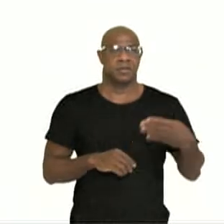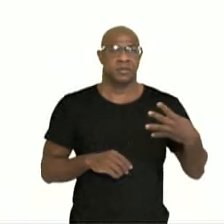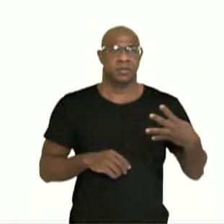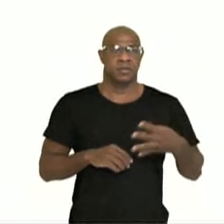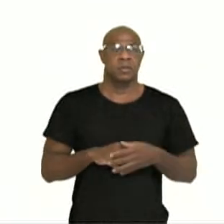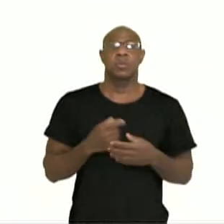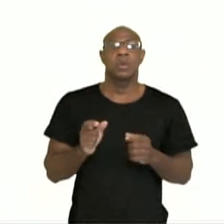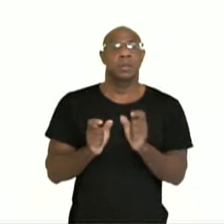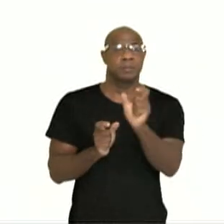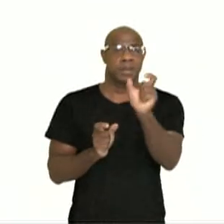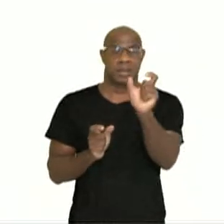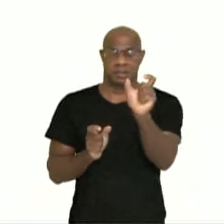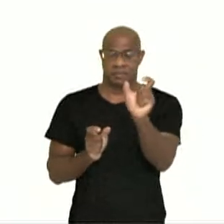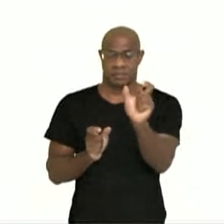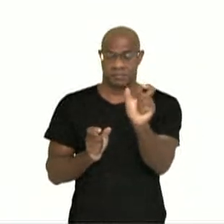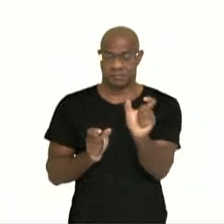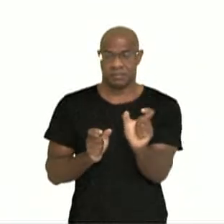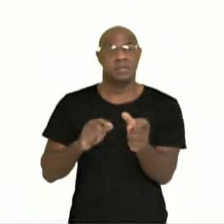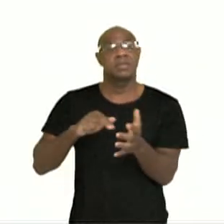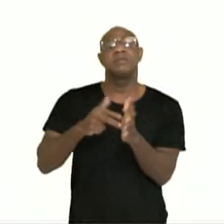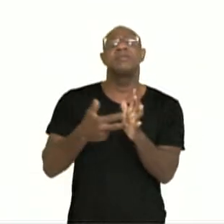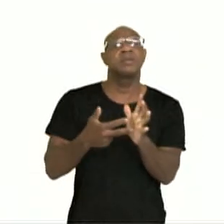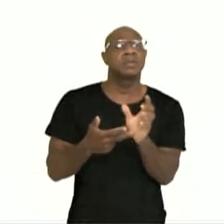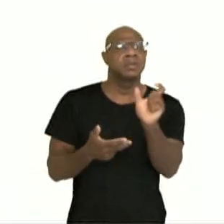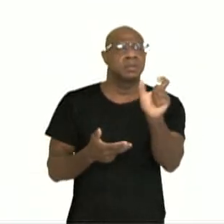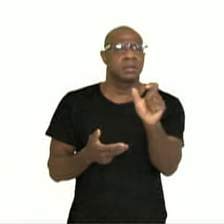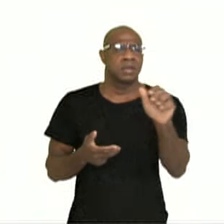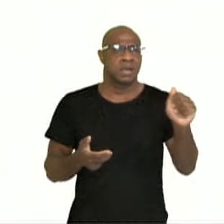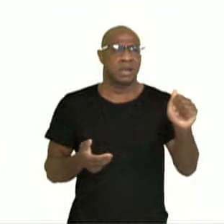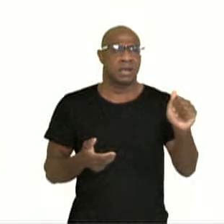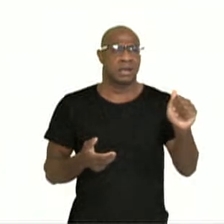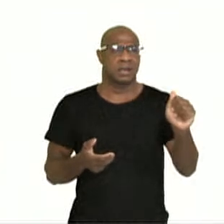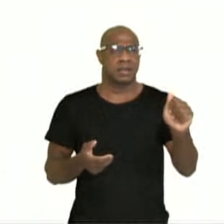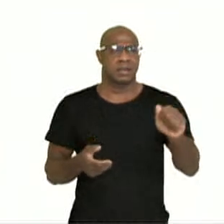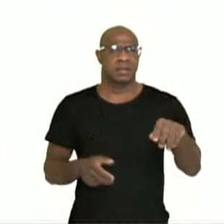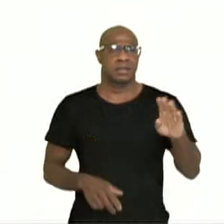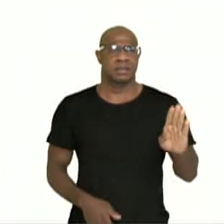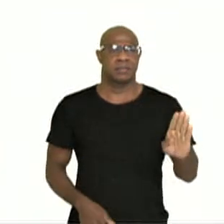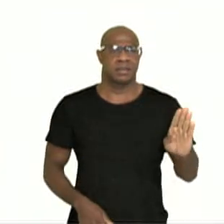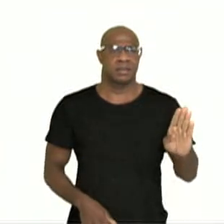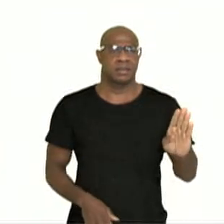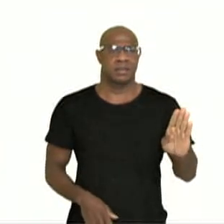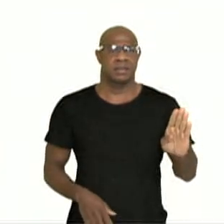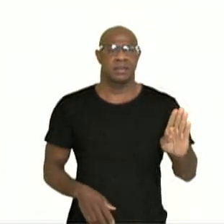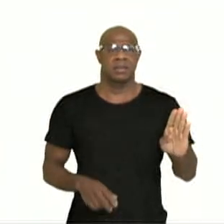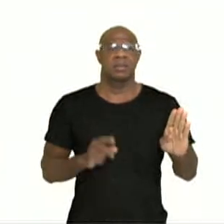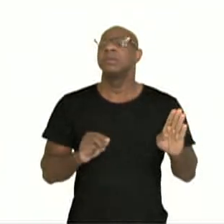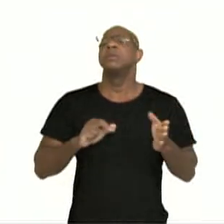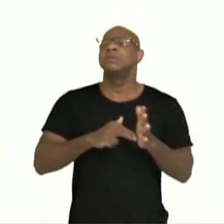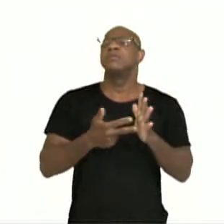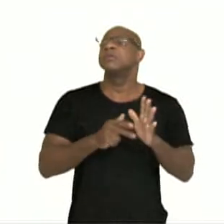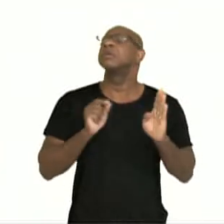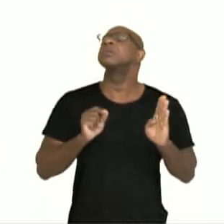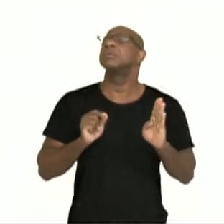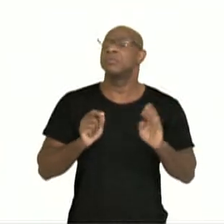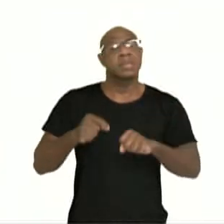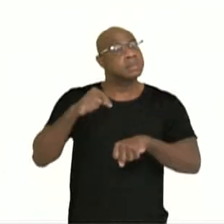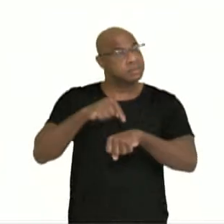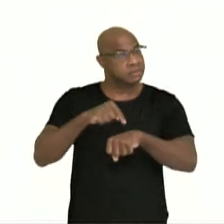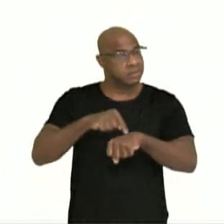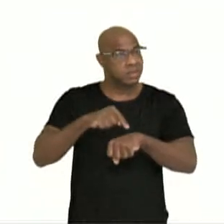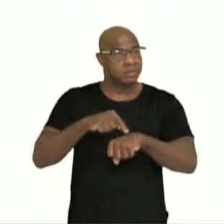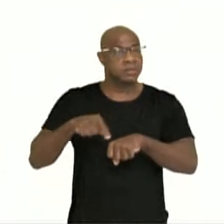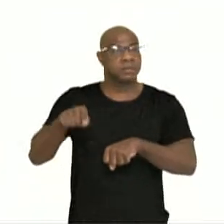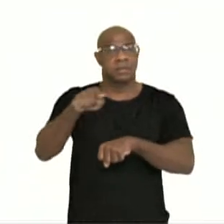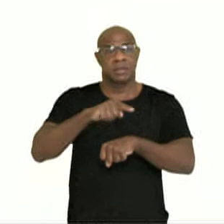essas palavras aqui abaixo significam? Né? Enemy and aircraft, tá ok? Então eu vou dar mais algum tempinho para que